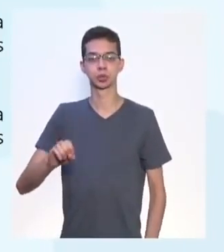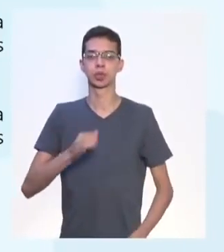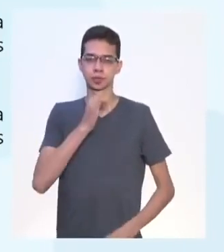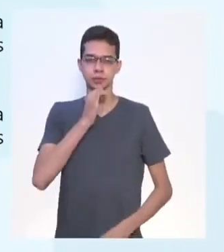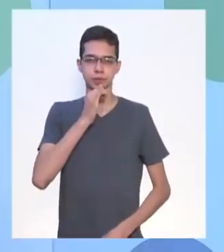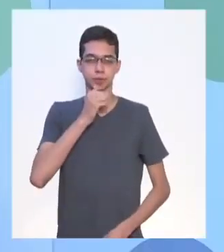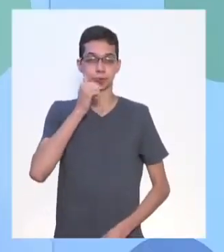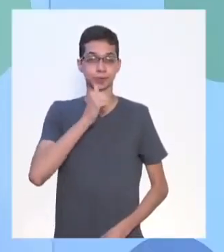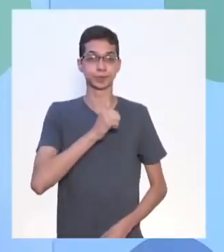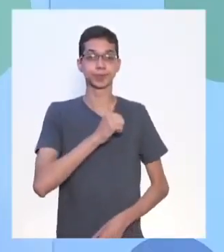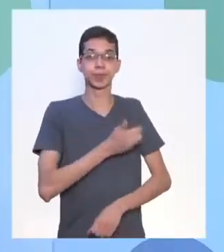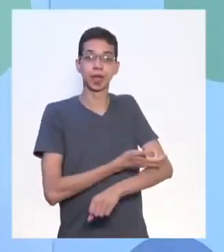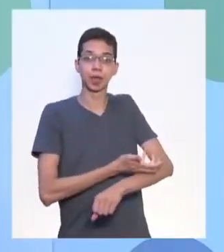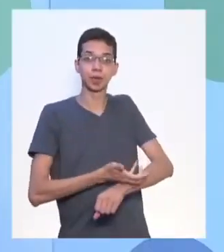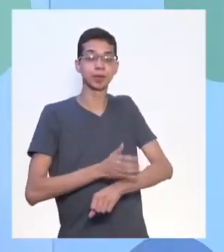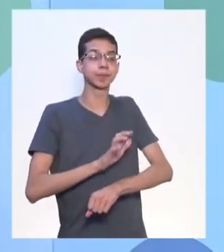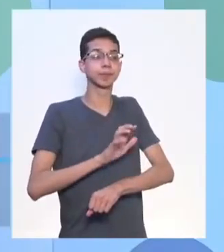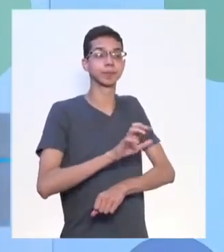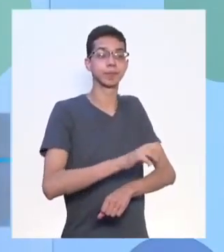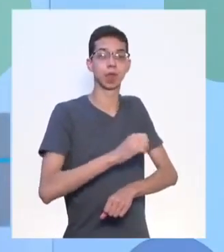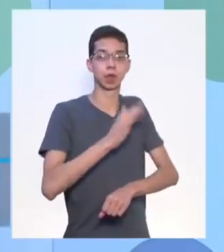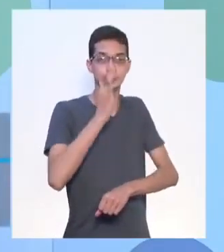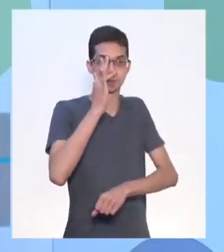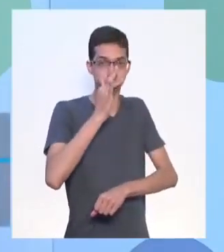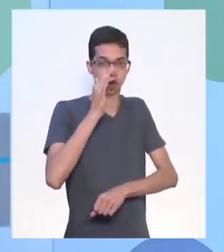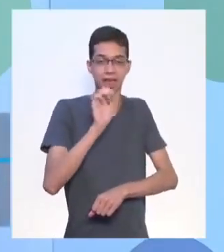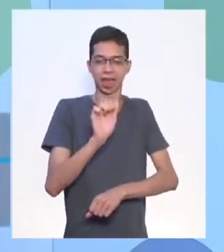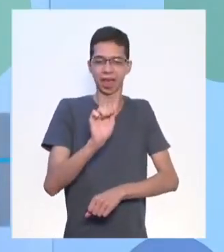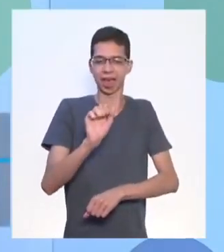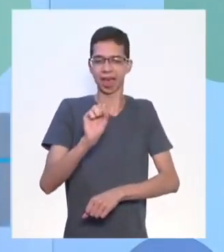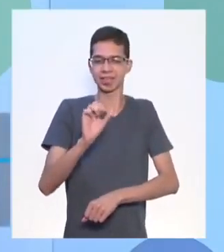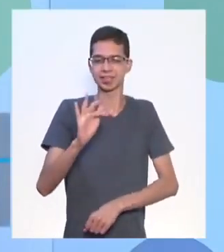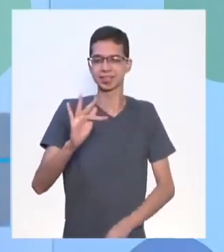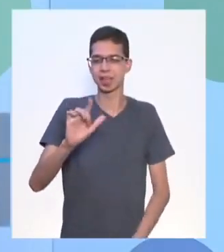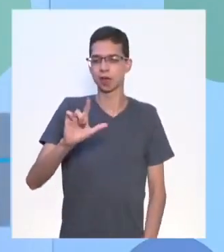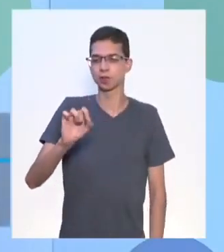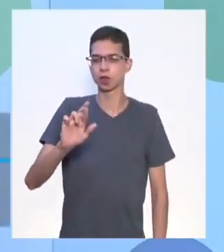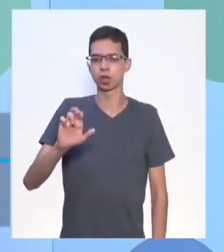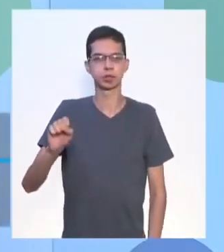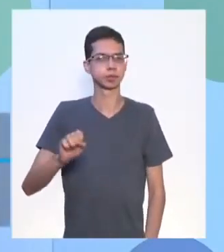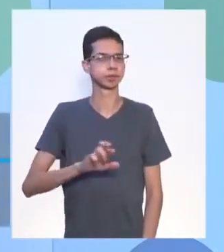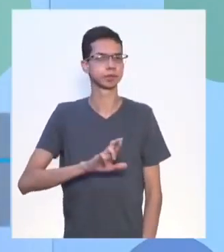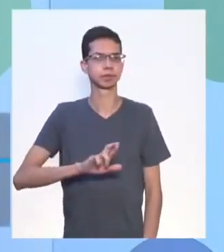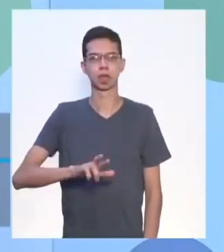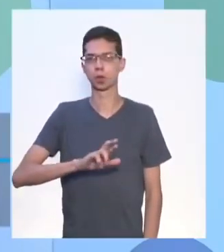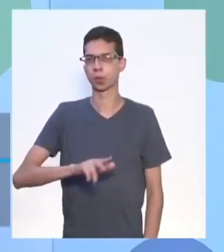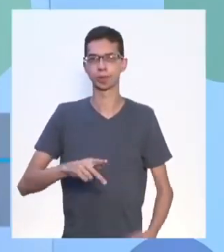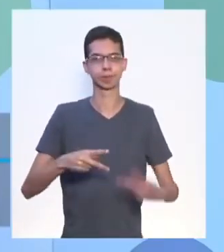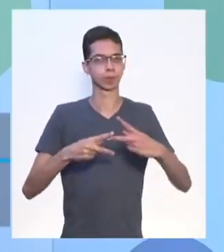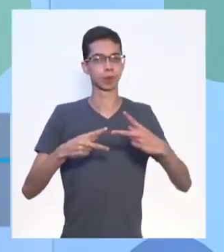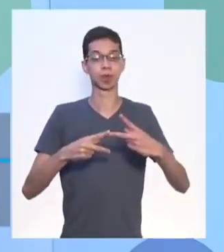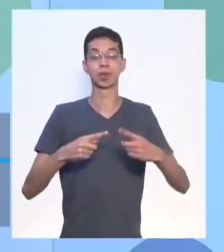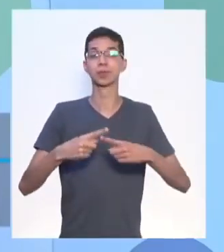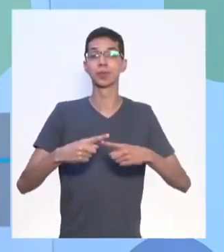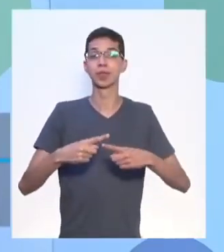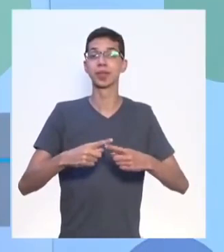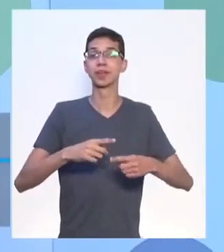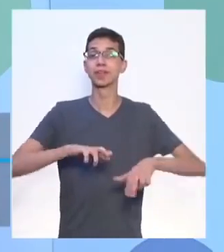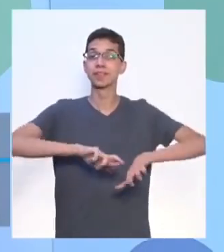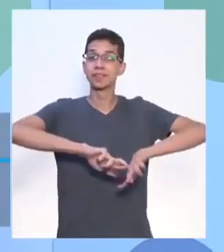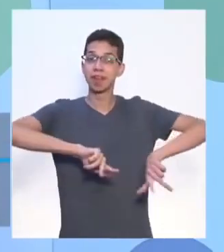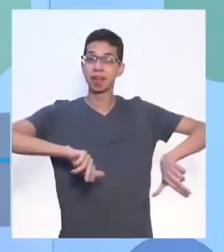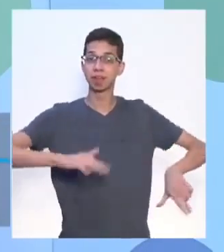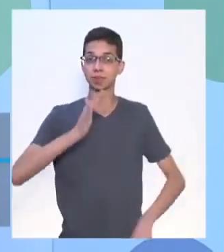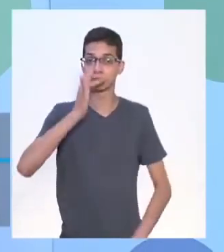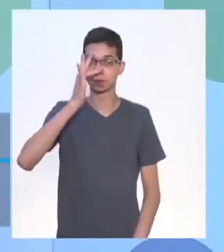preposição? Então, não é uma preposição, tá? Esse as aí é um artigo no plural. E aí depois a gente pode retomar, na frente